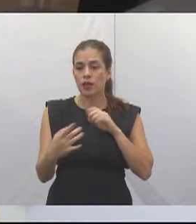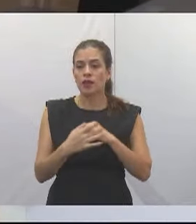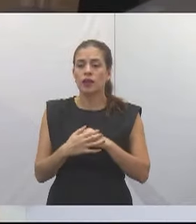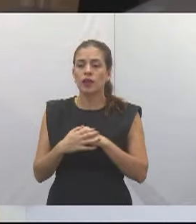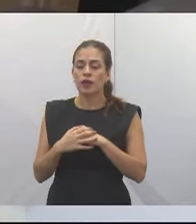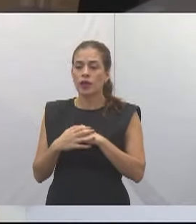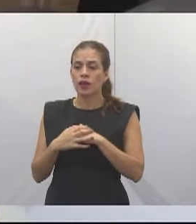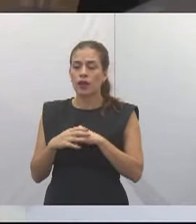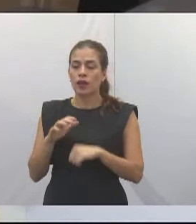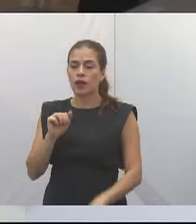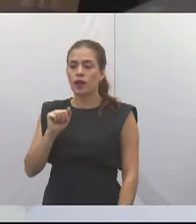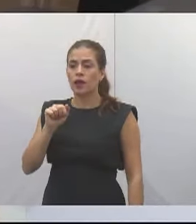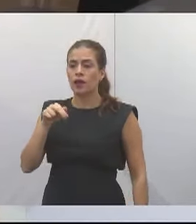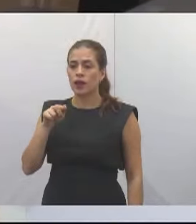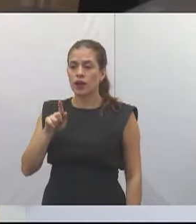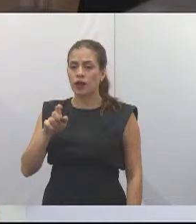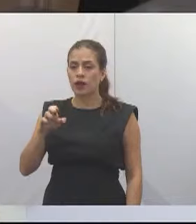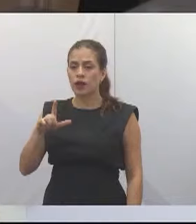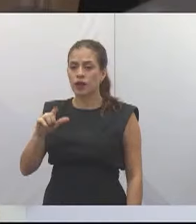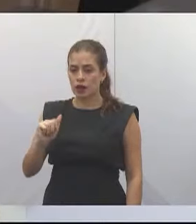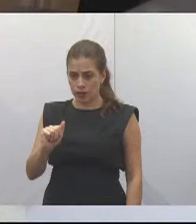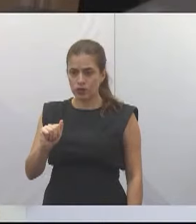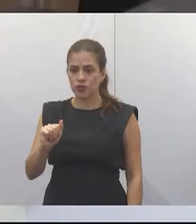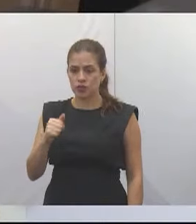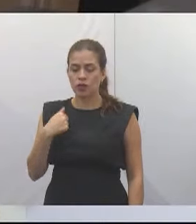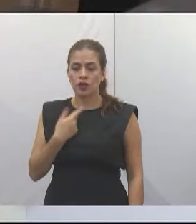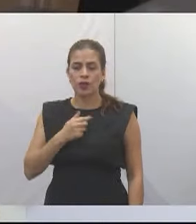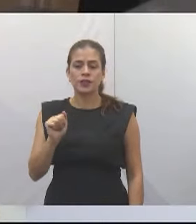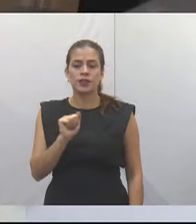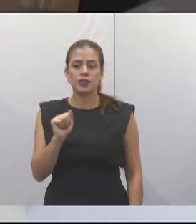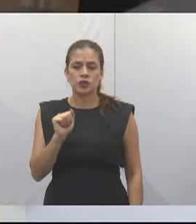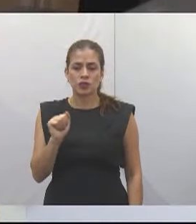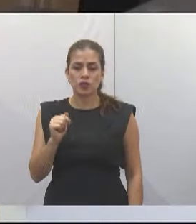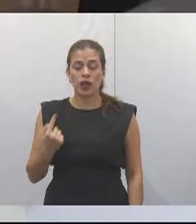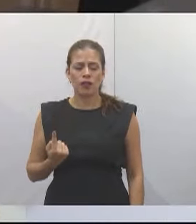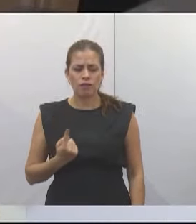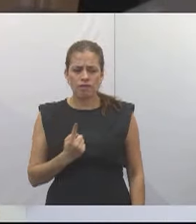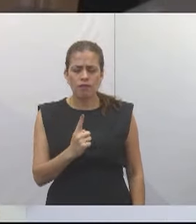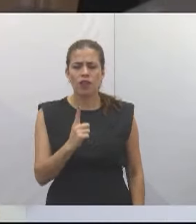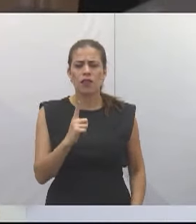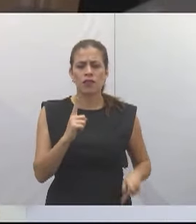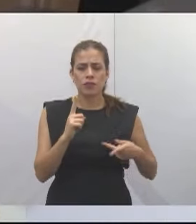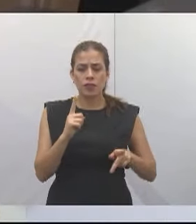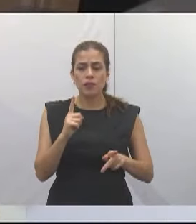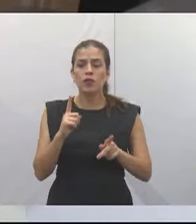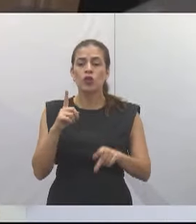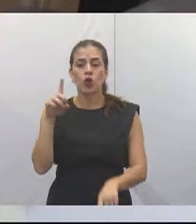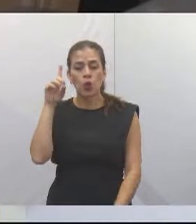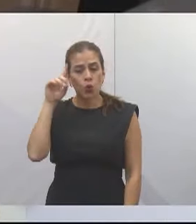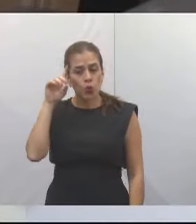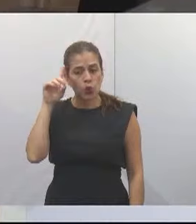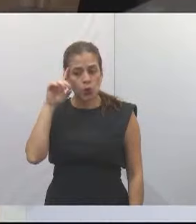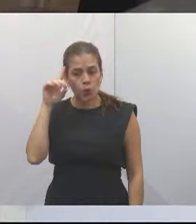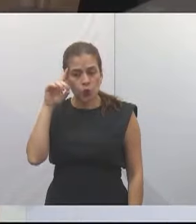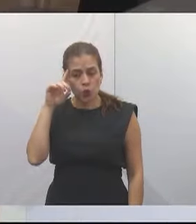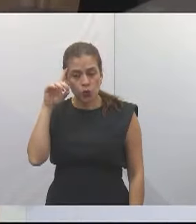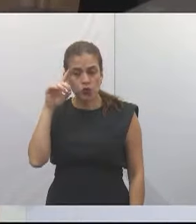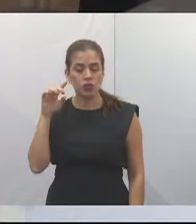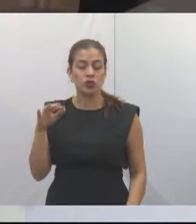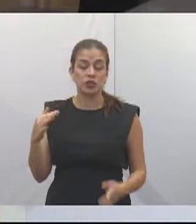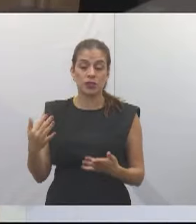é nossa assessora, ela é muito presente lá dentro da unidade, ela passa lá todos os dias, e